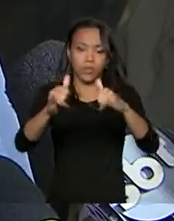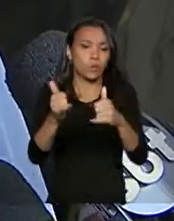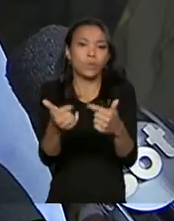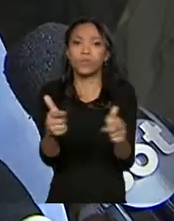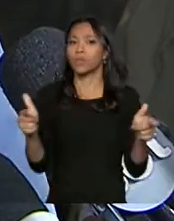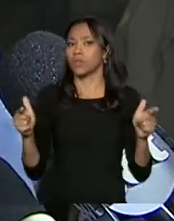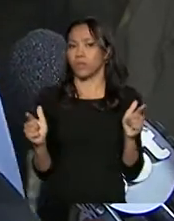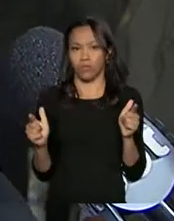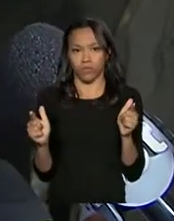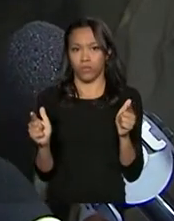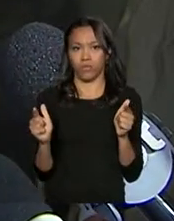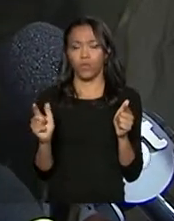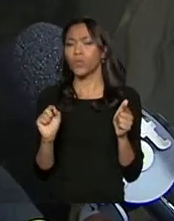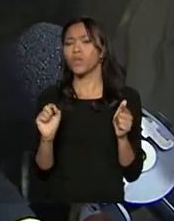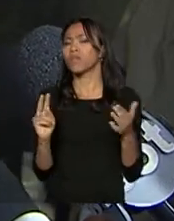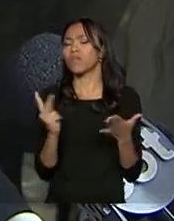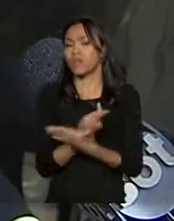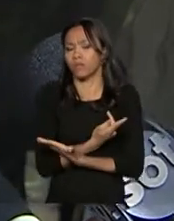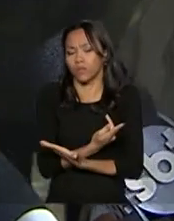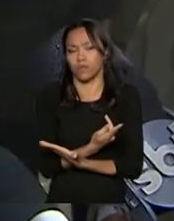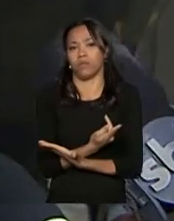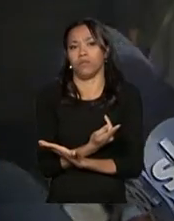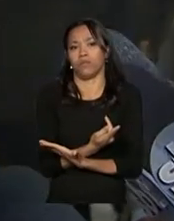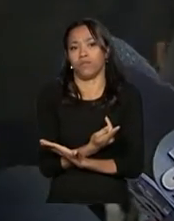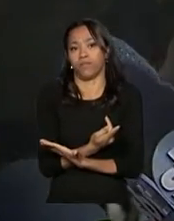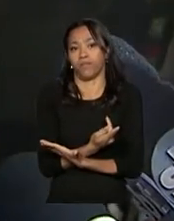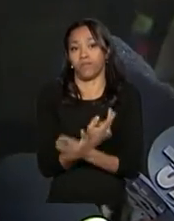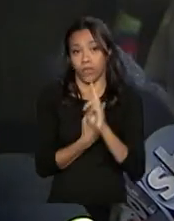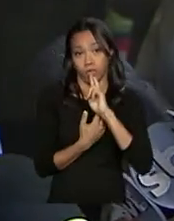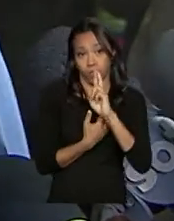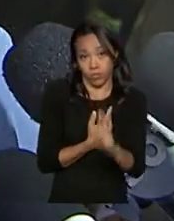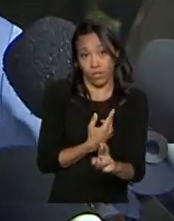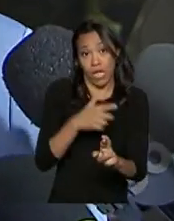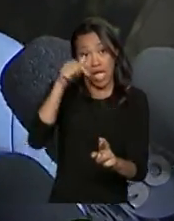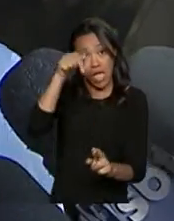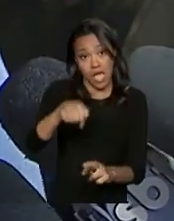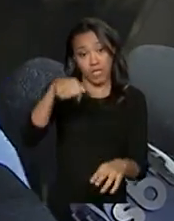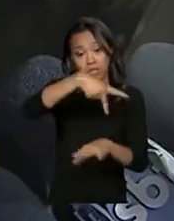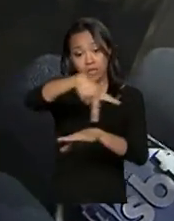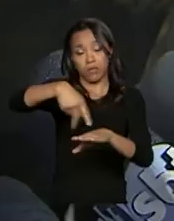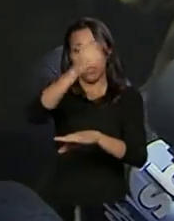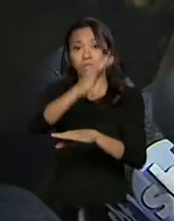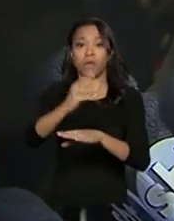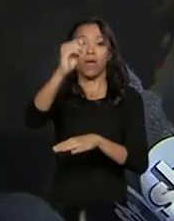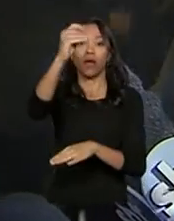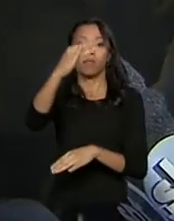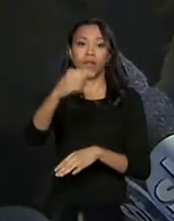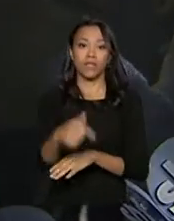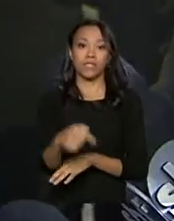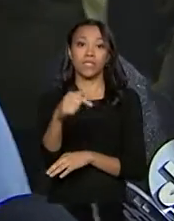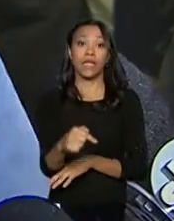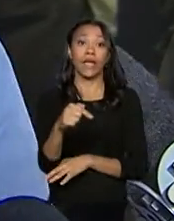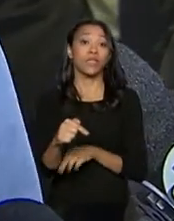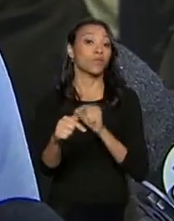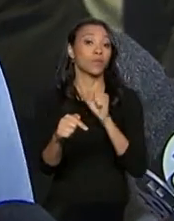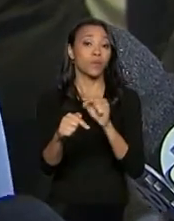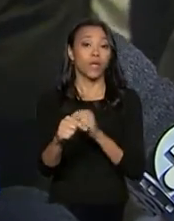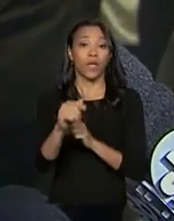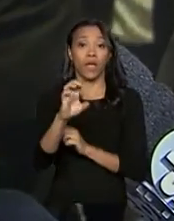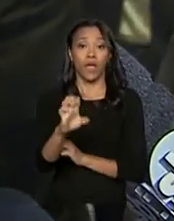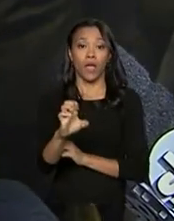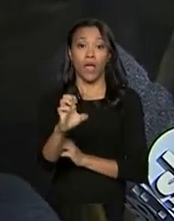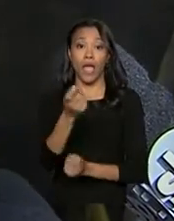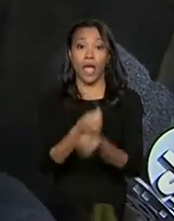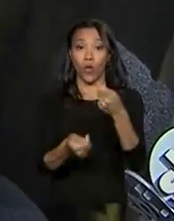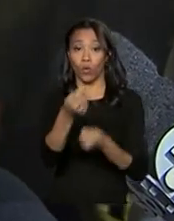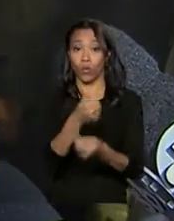alguma. O que que acontece? Acontece o seguinte, esse país é a sétima economia do mundo. Não há